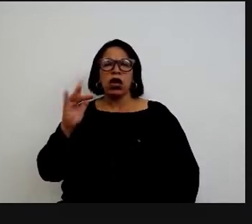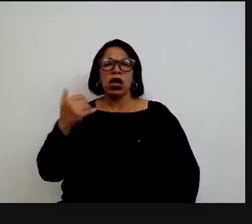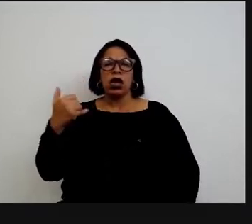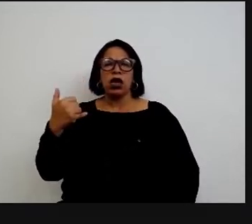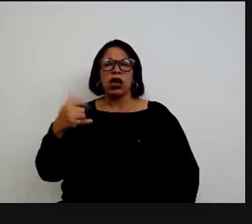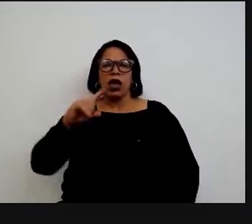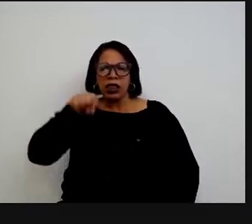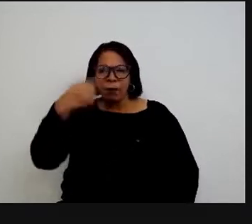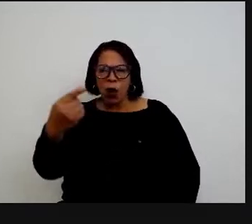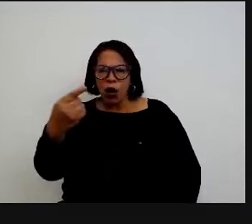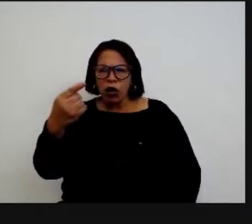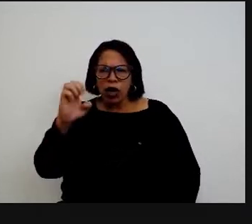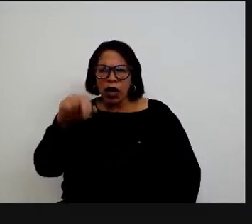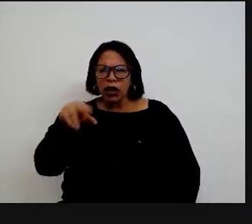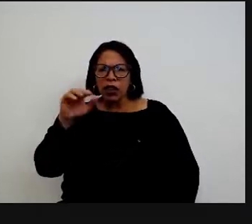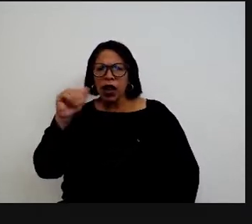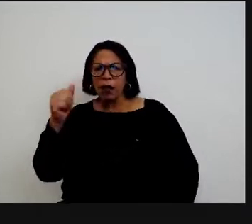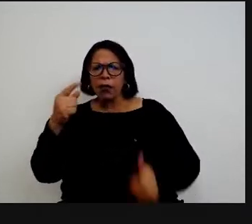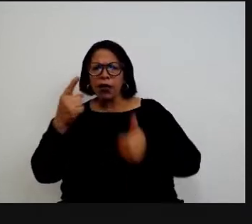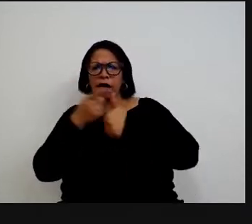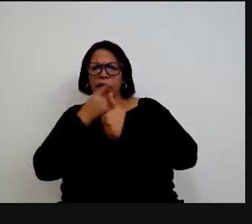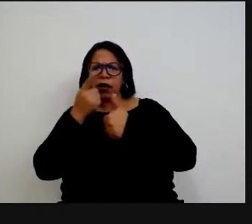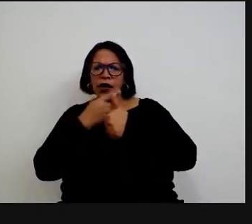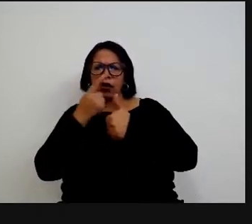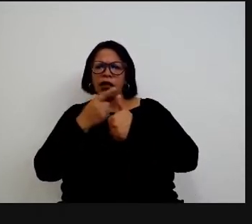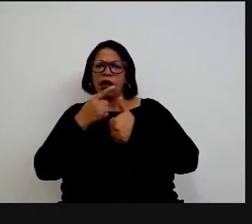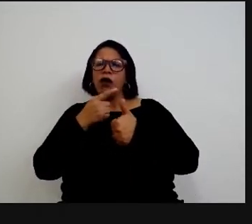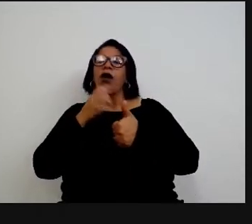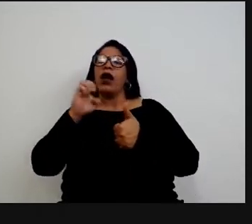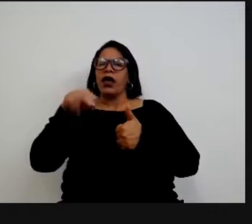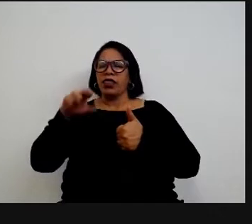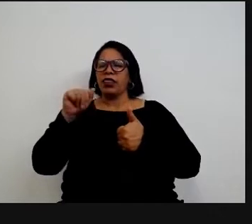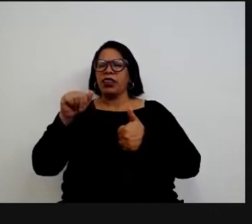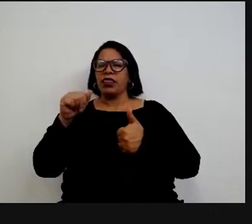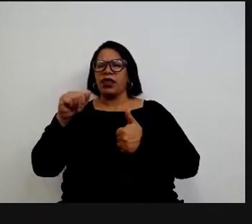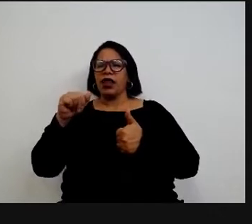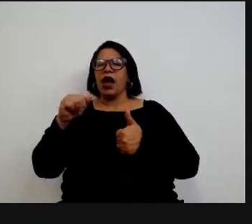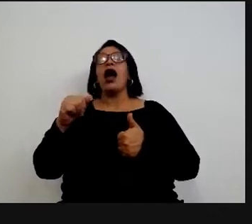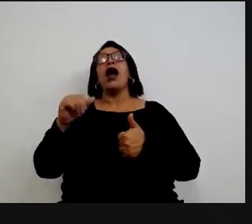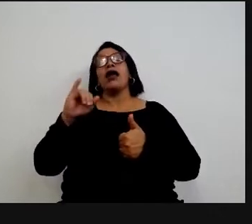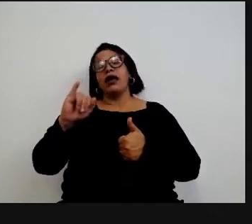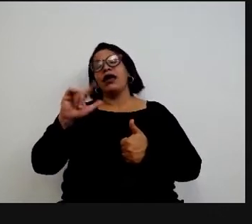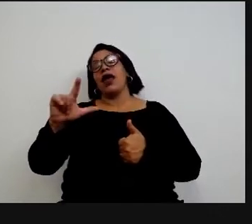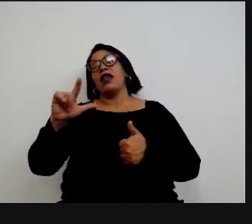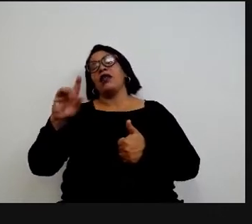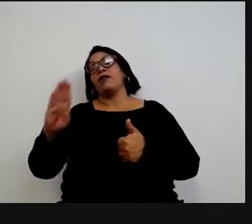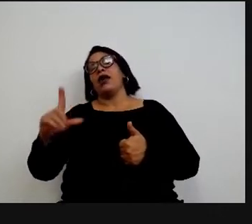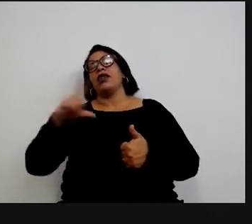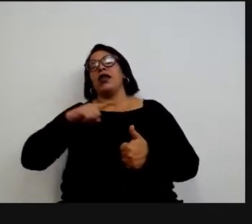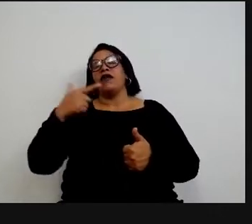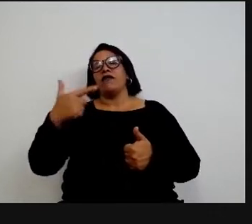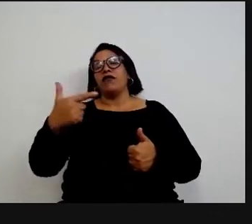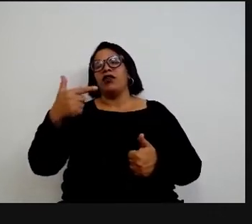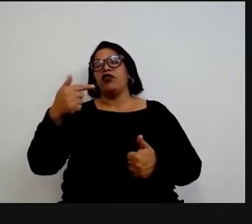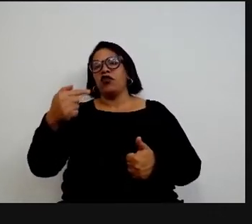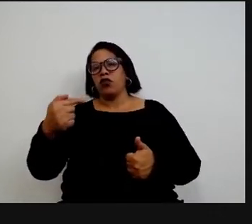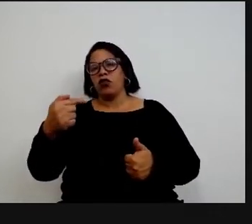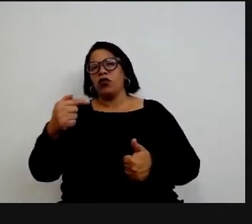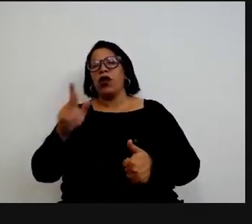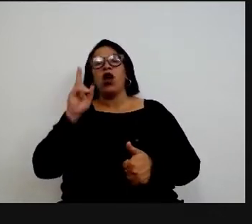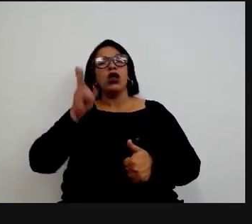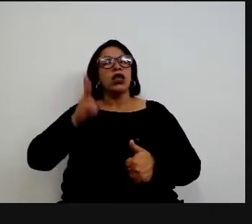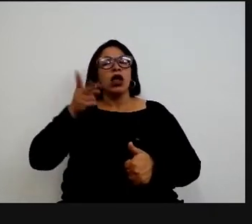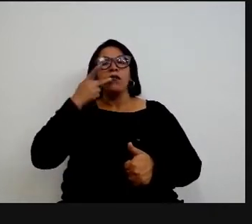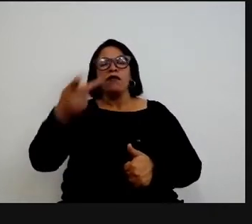depois da ENAP. Então nós estamos aqui mais velhinhos aqui, 21 anos, né? E eu sempre falo